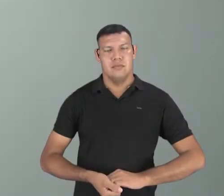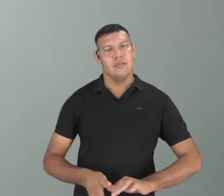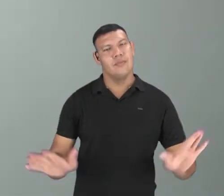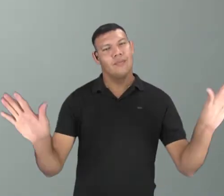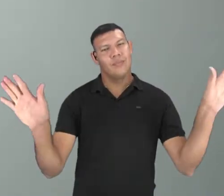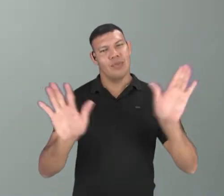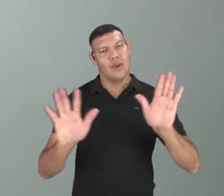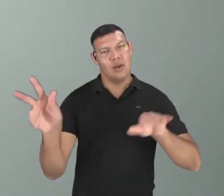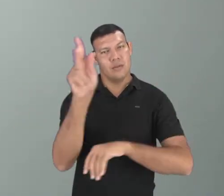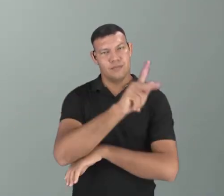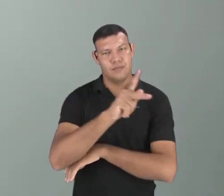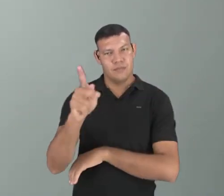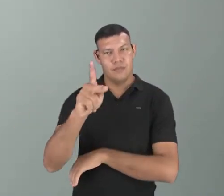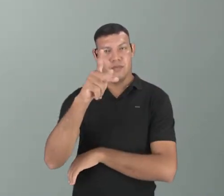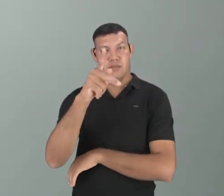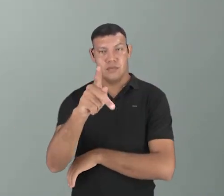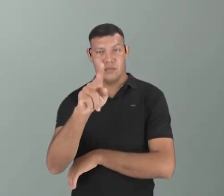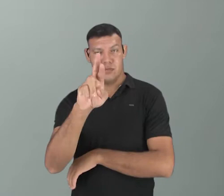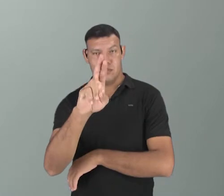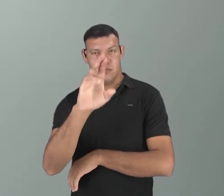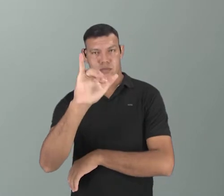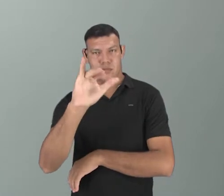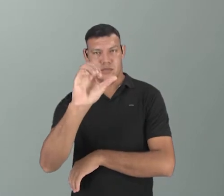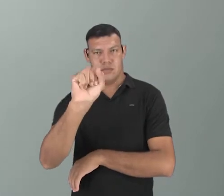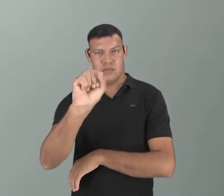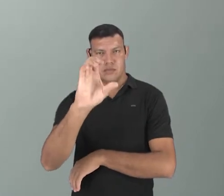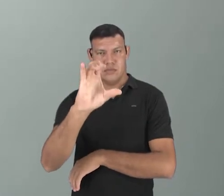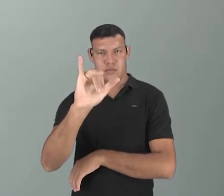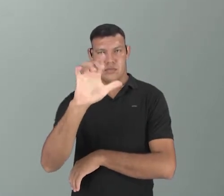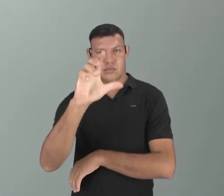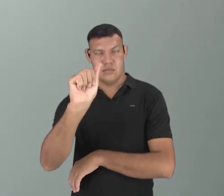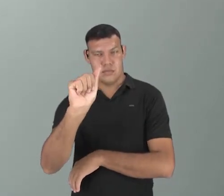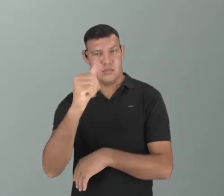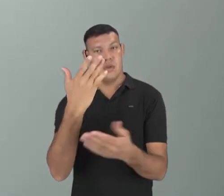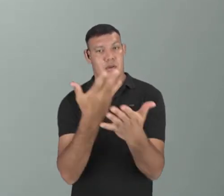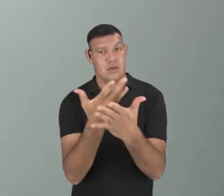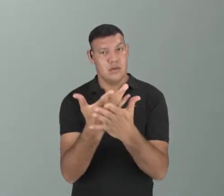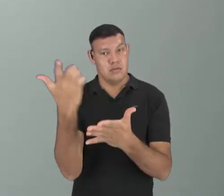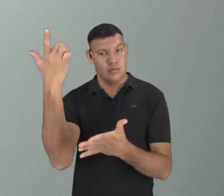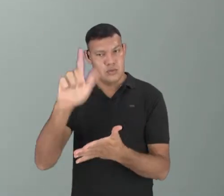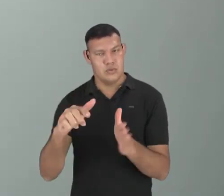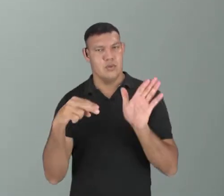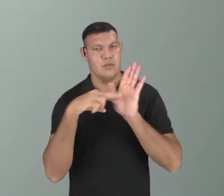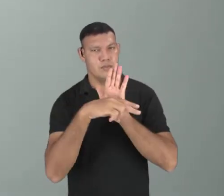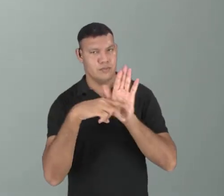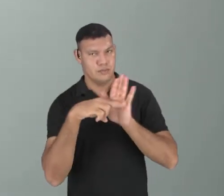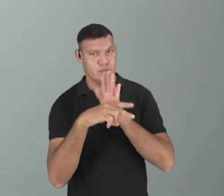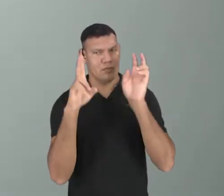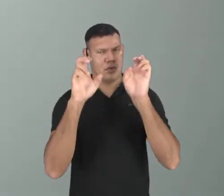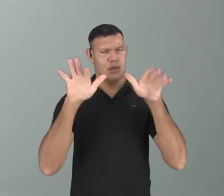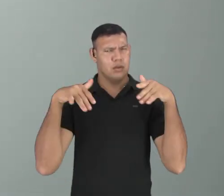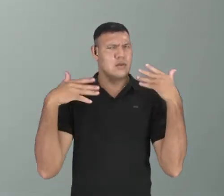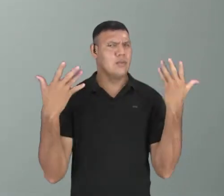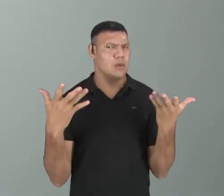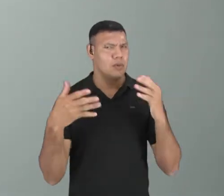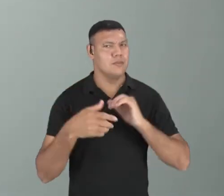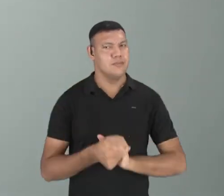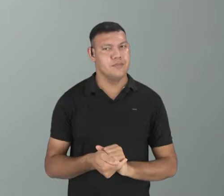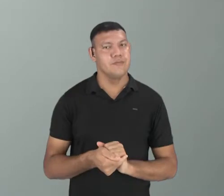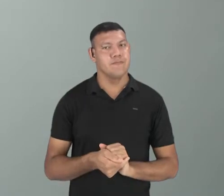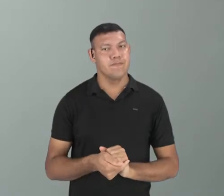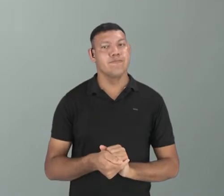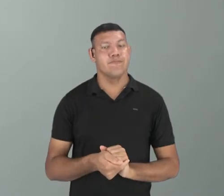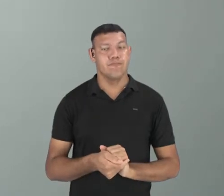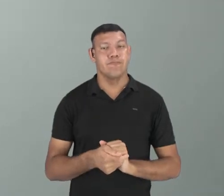Olá, eu sou a professora Priscila. Hoje nós teremos mais uma aula de biologia. E o nosso tema de hoje será o sistema